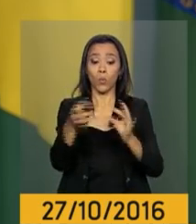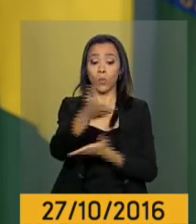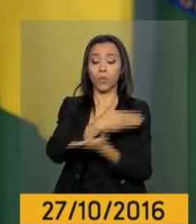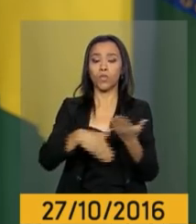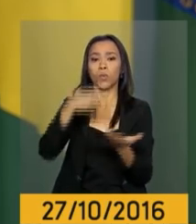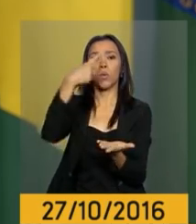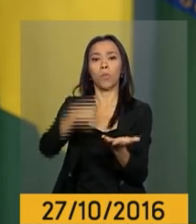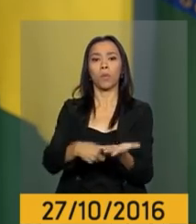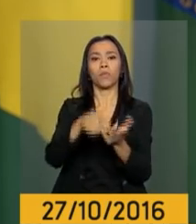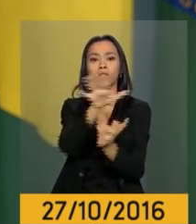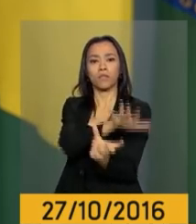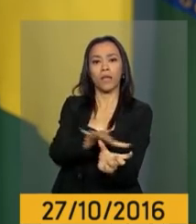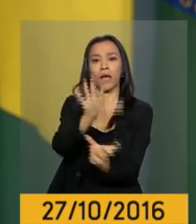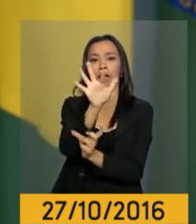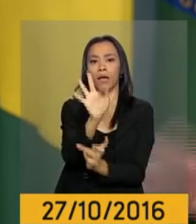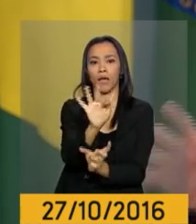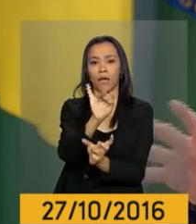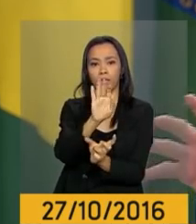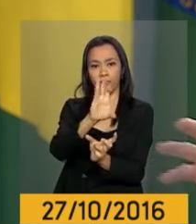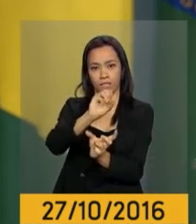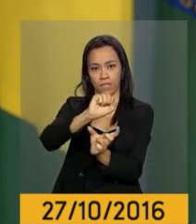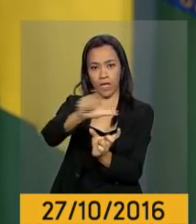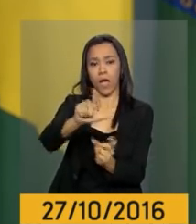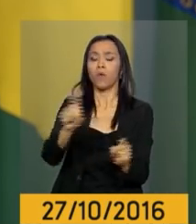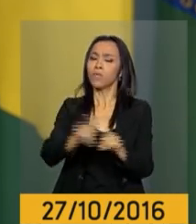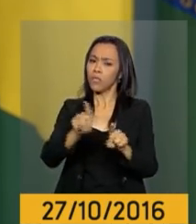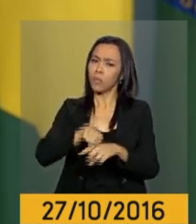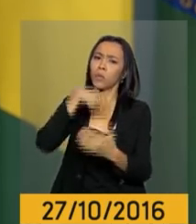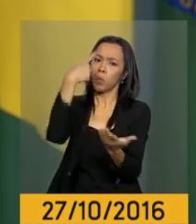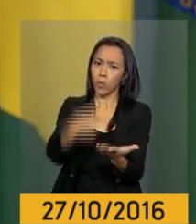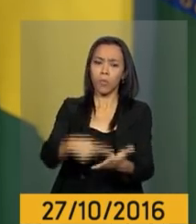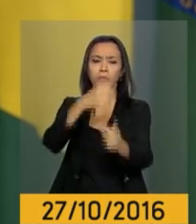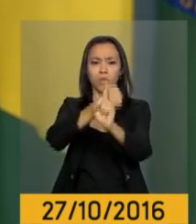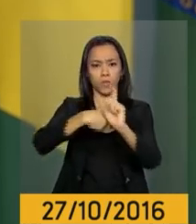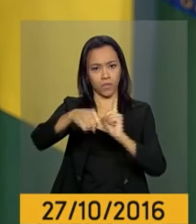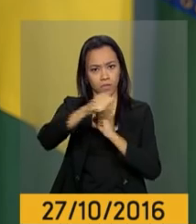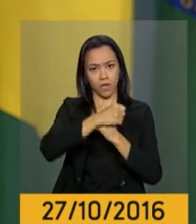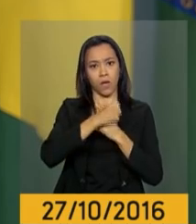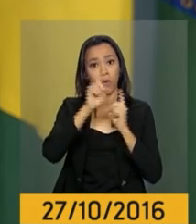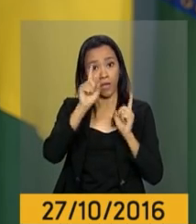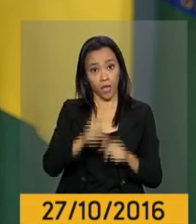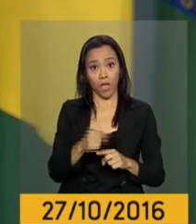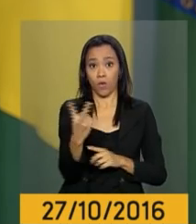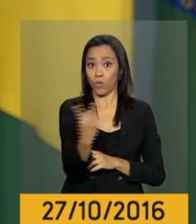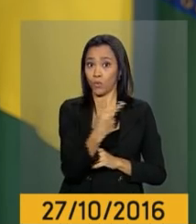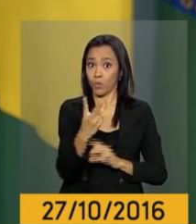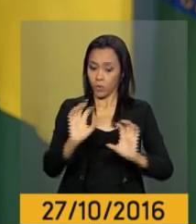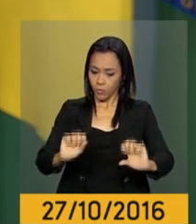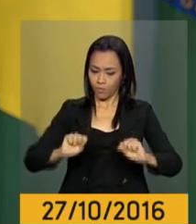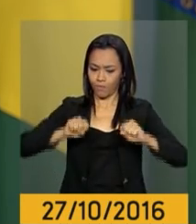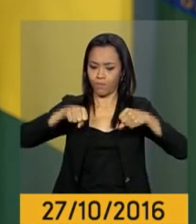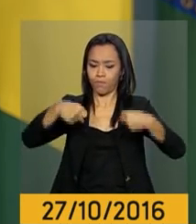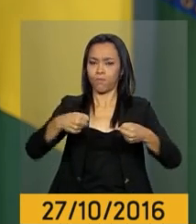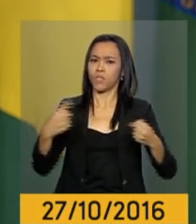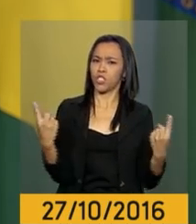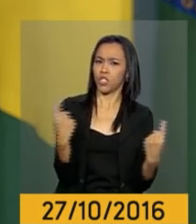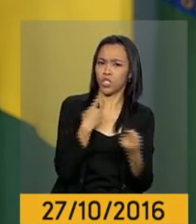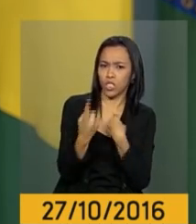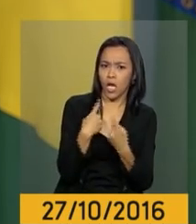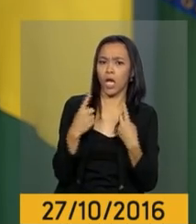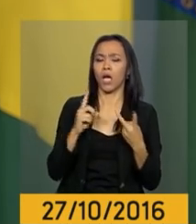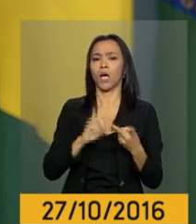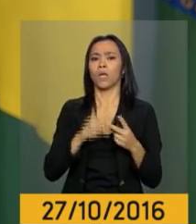fiscal com a responsabilidade social, que são também as tônicas do nosso governo: diálogo,